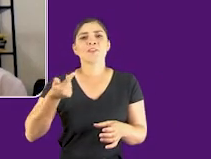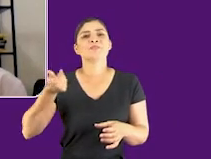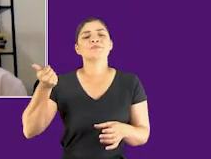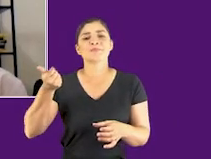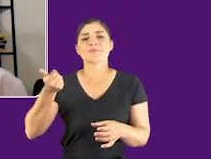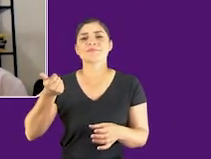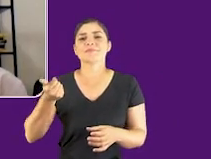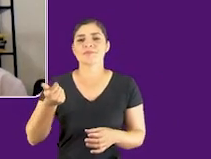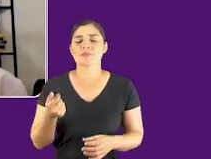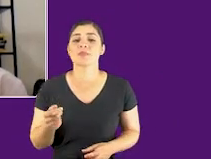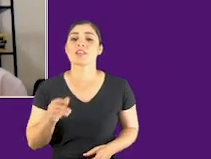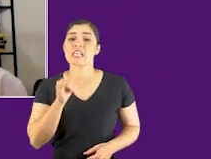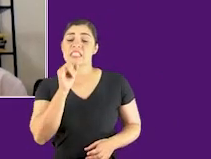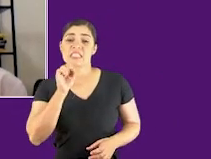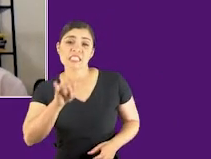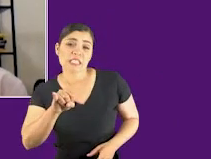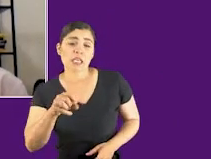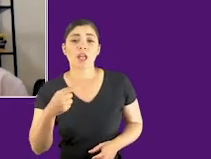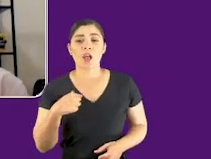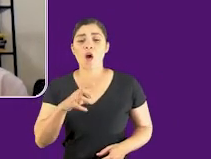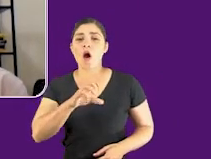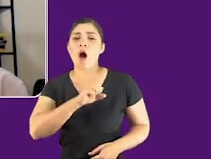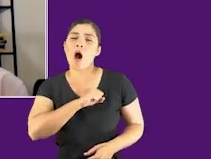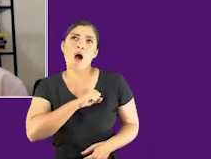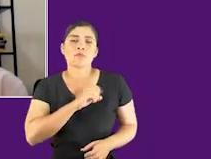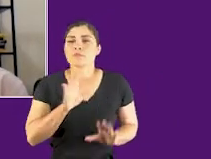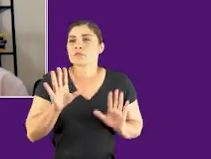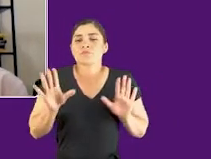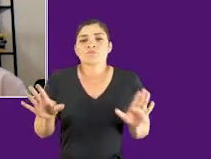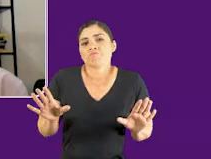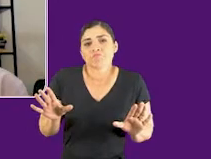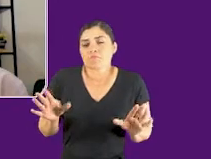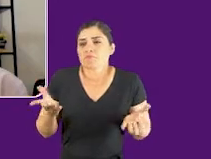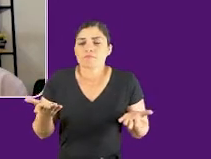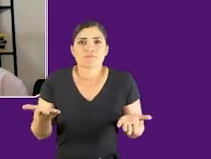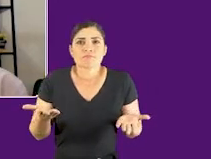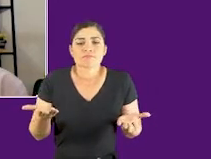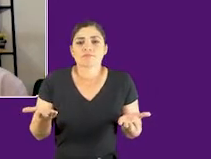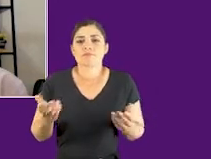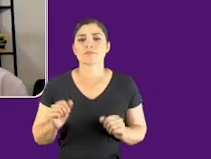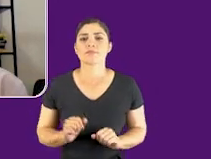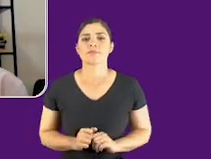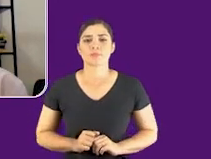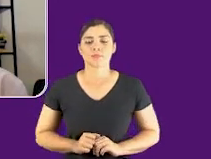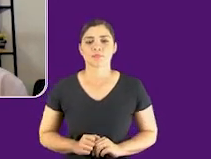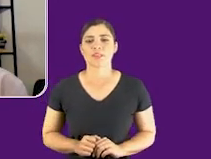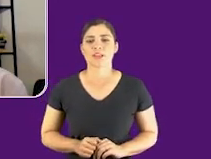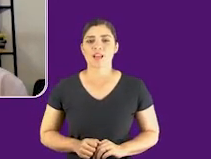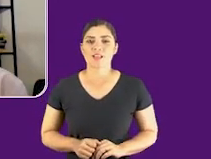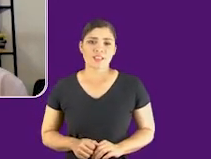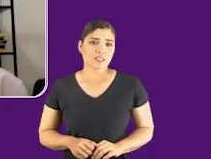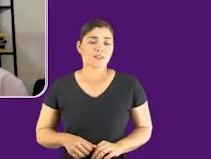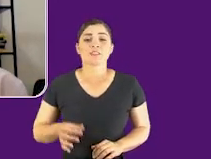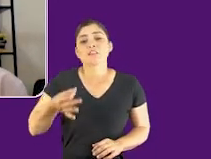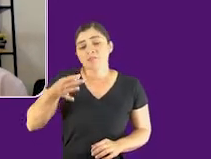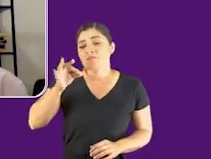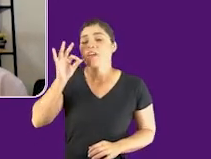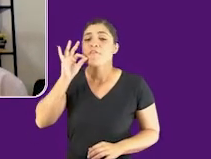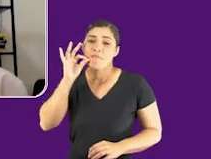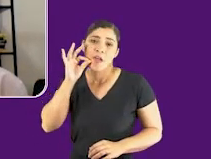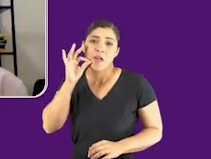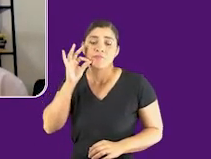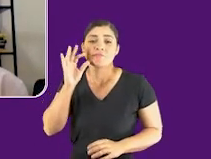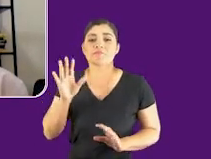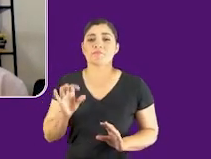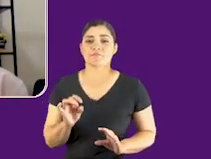então assim eu gosto de vamos dizer eu gosto de Vamos inventar um Nescau mais forte